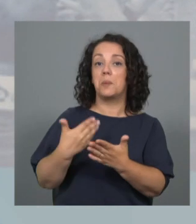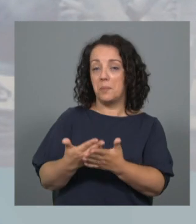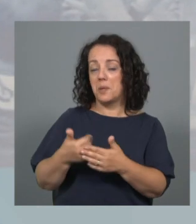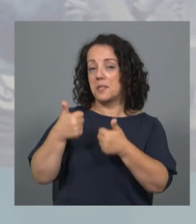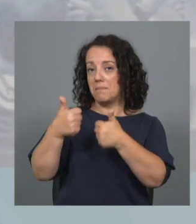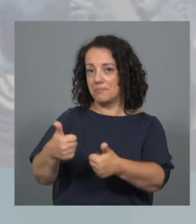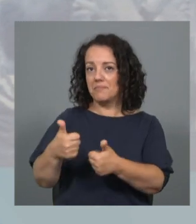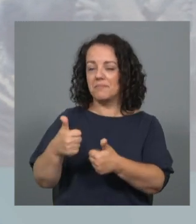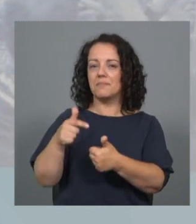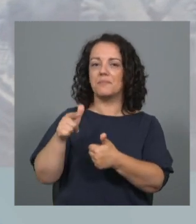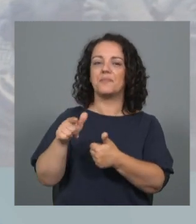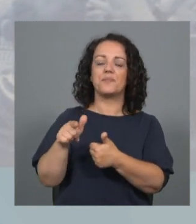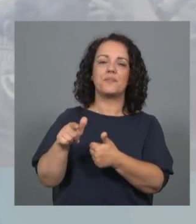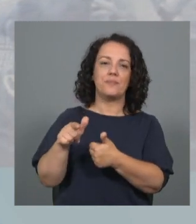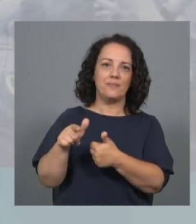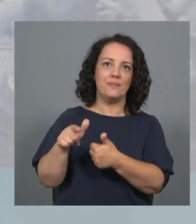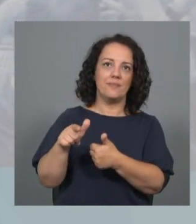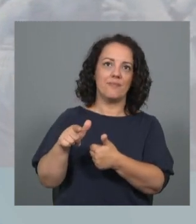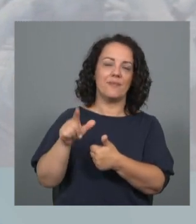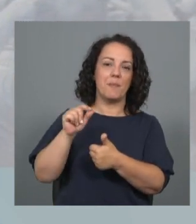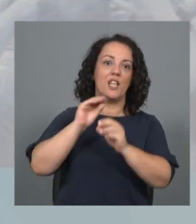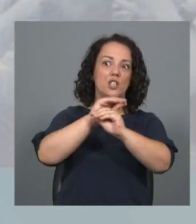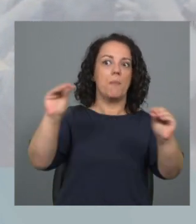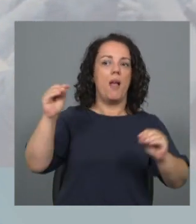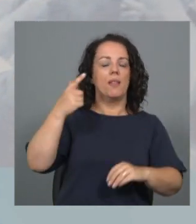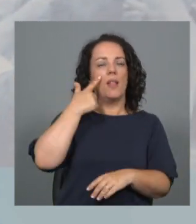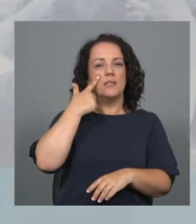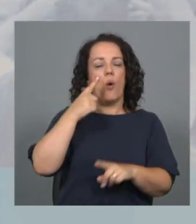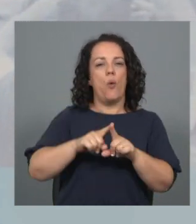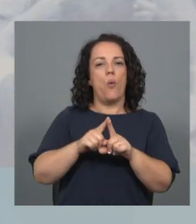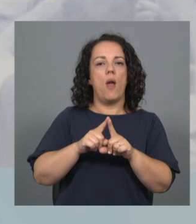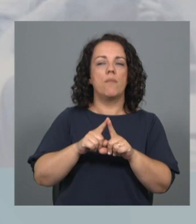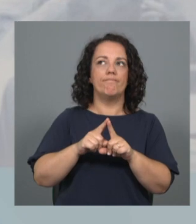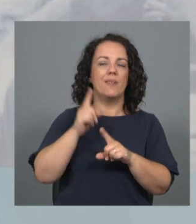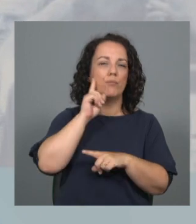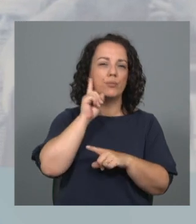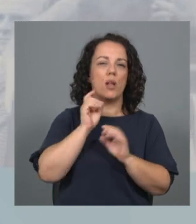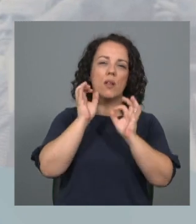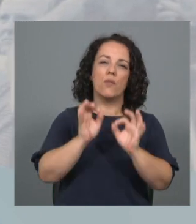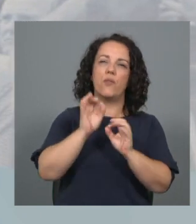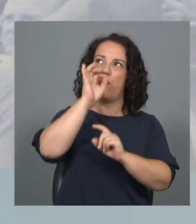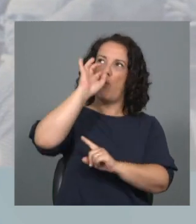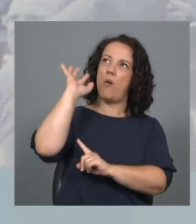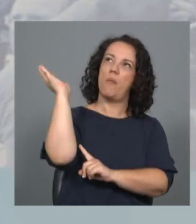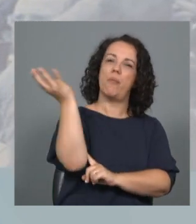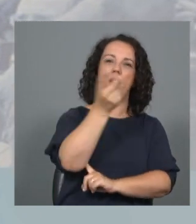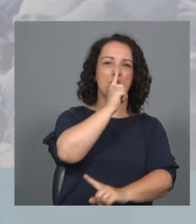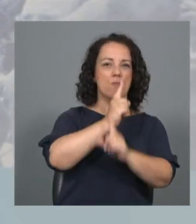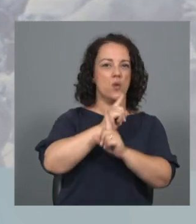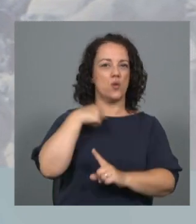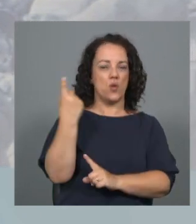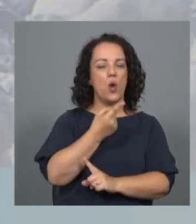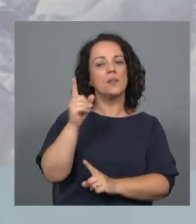em época que se alerta tanto para o cuidado da casa comum, e que são locais que revelam também esse